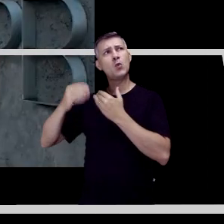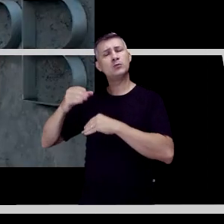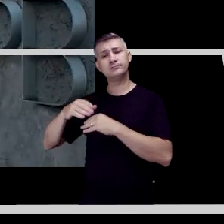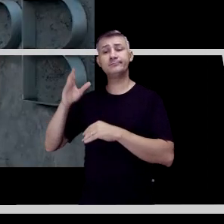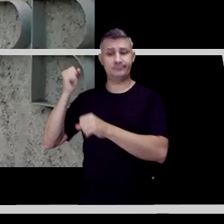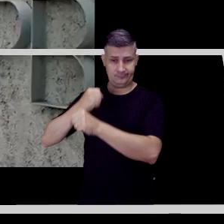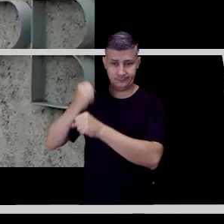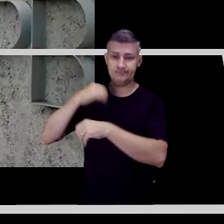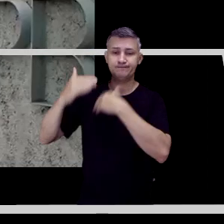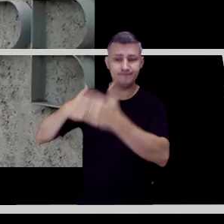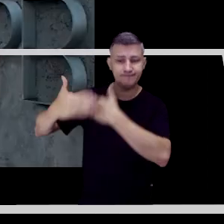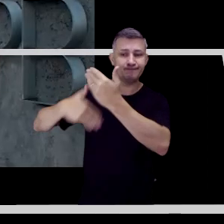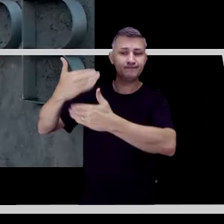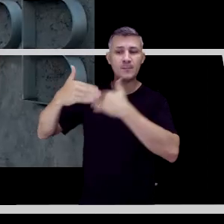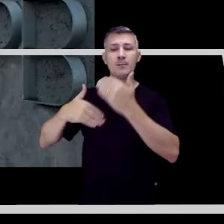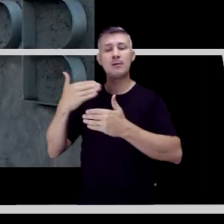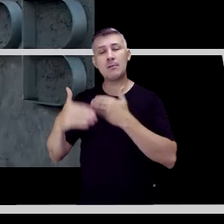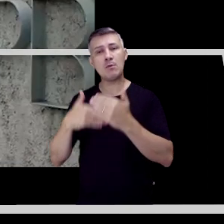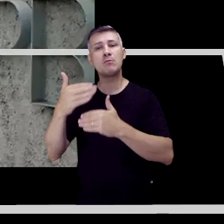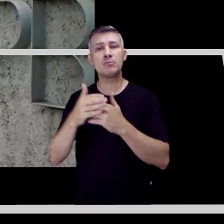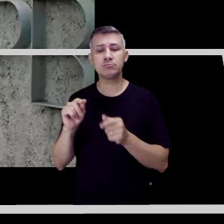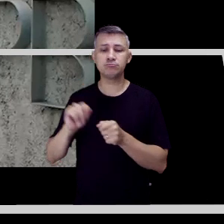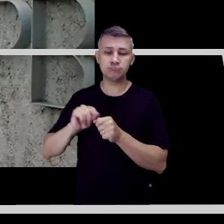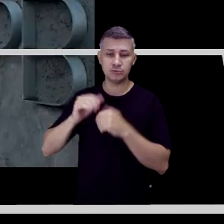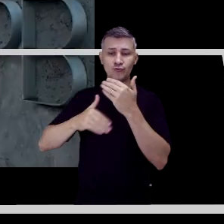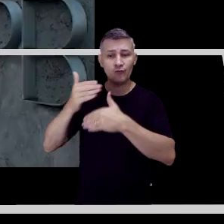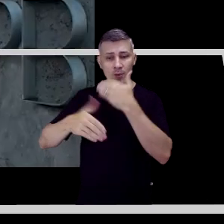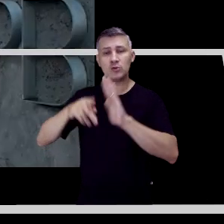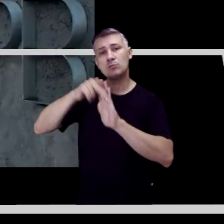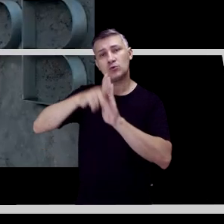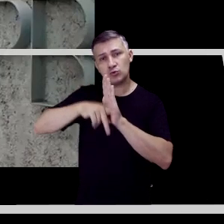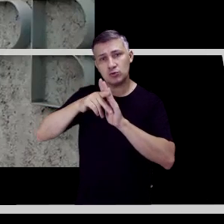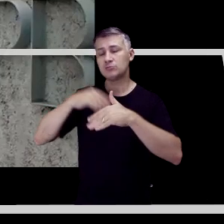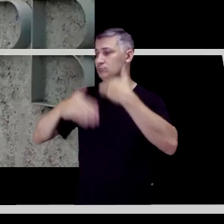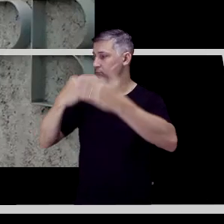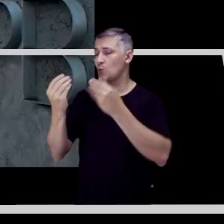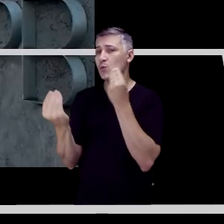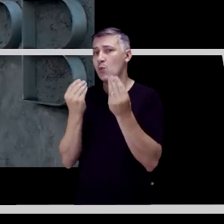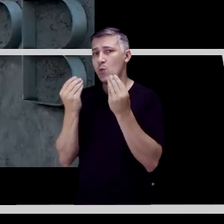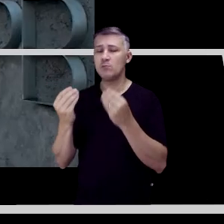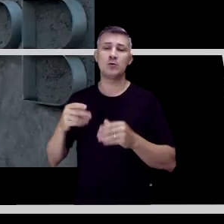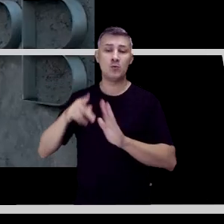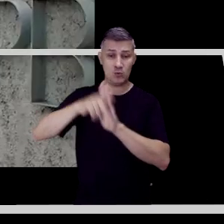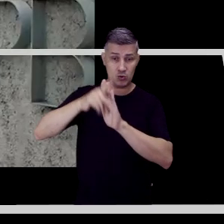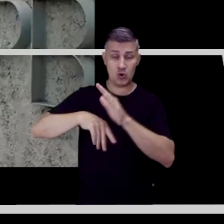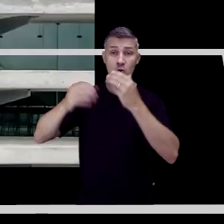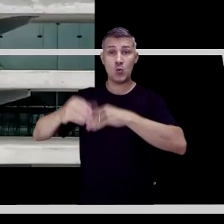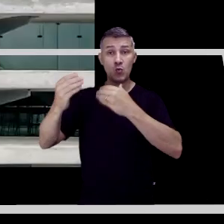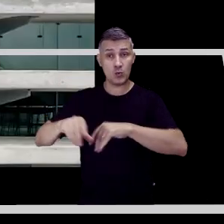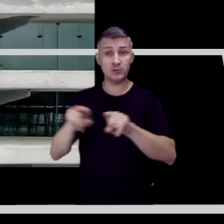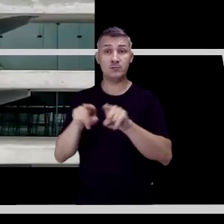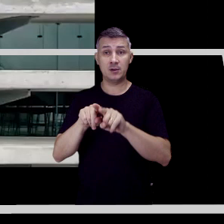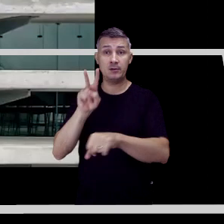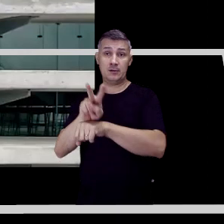antes, e foi desde o início, assim, do desenvolvimento do projeto como projeto de concurso,